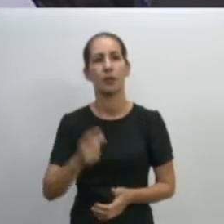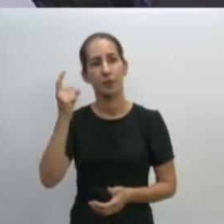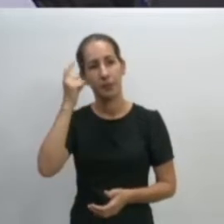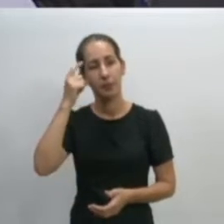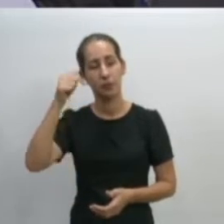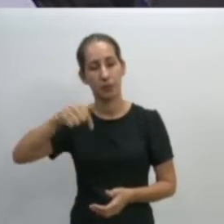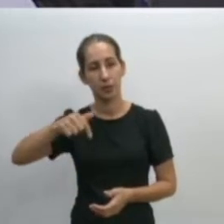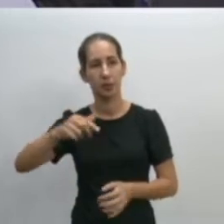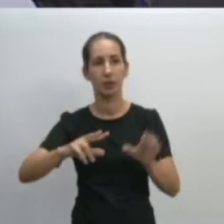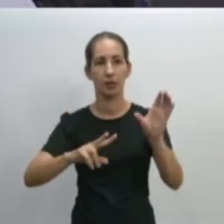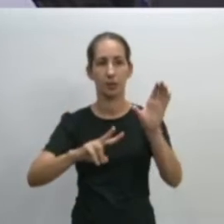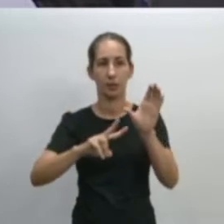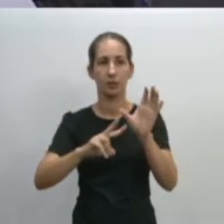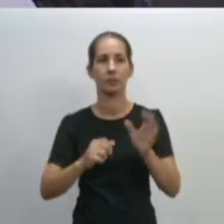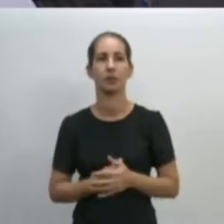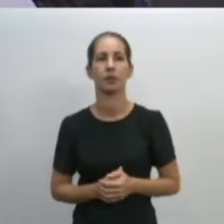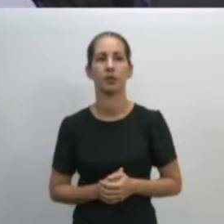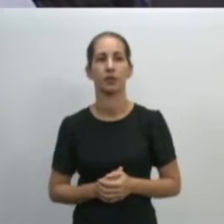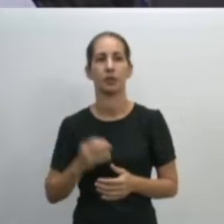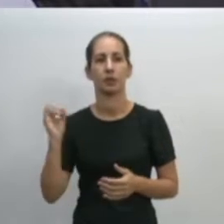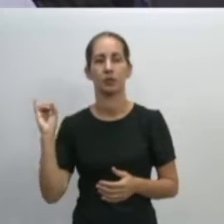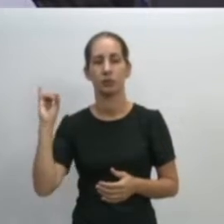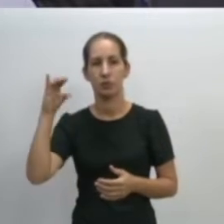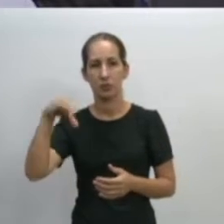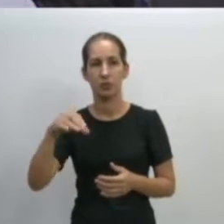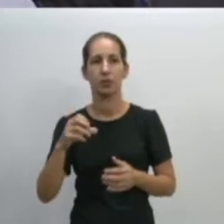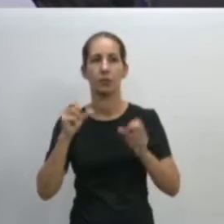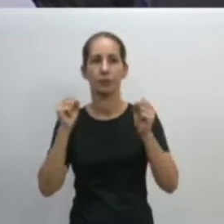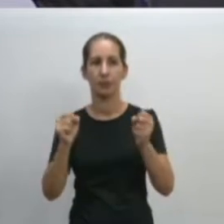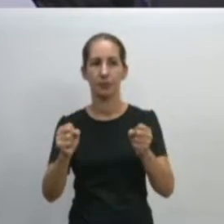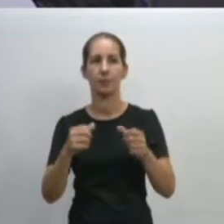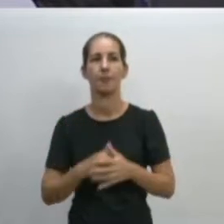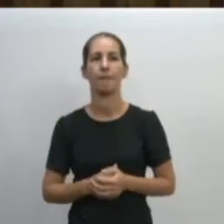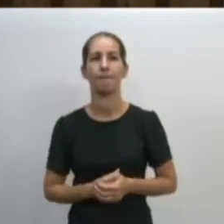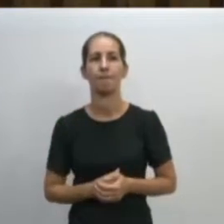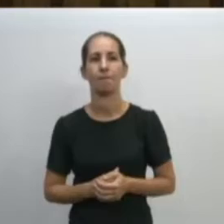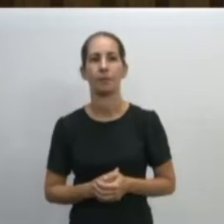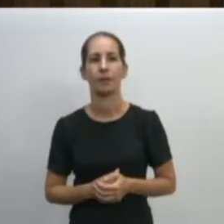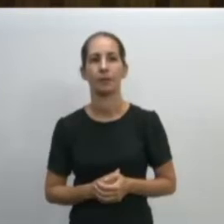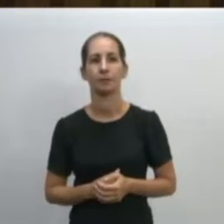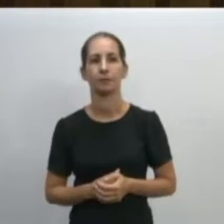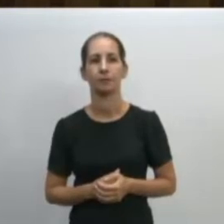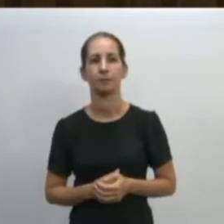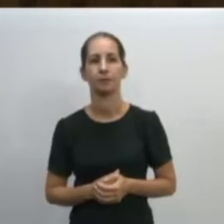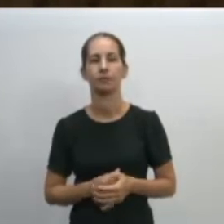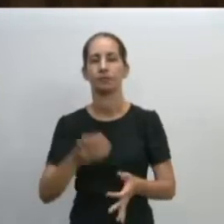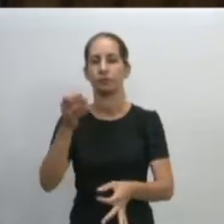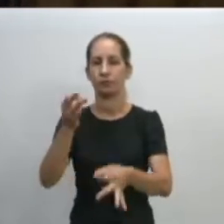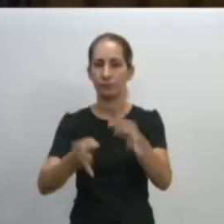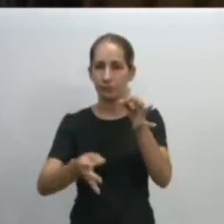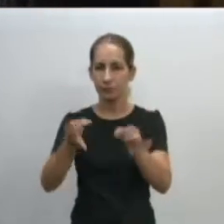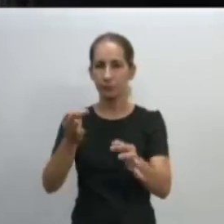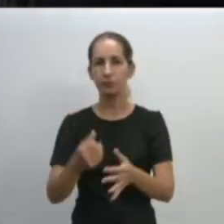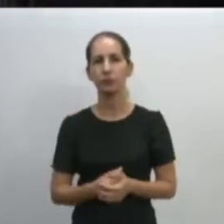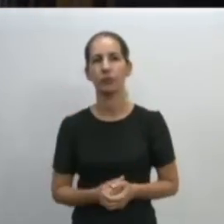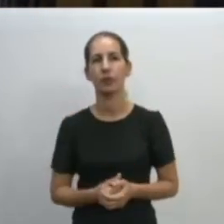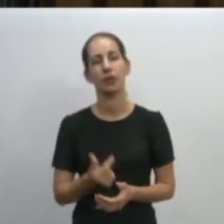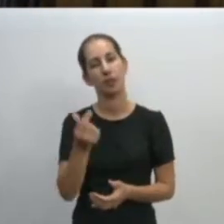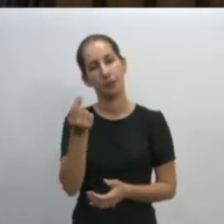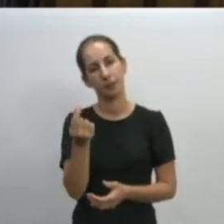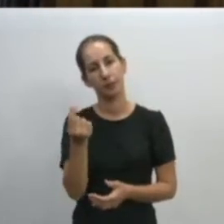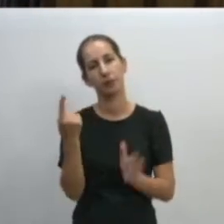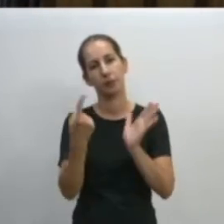Câmara, enquanto poder, institucionalmente, poderia chegar, judicializar, para que, de fato, as emendas